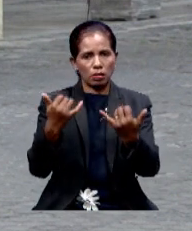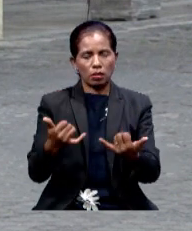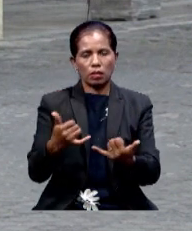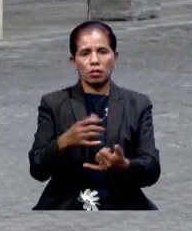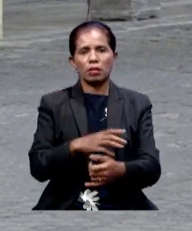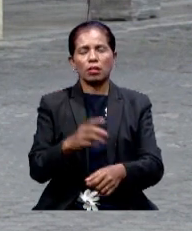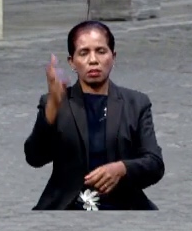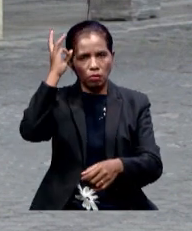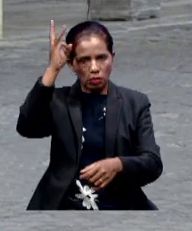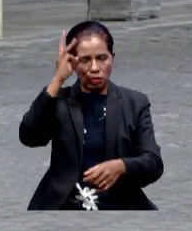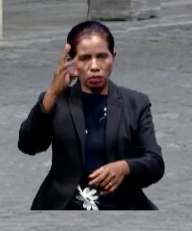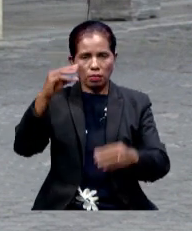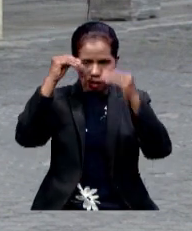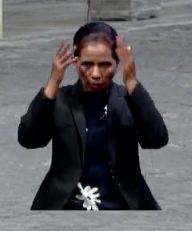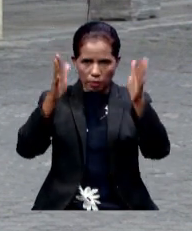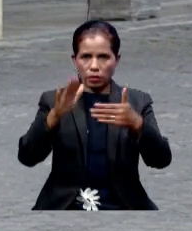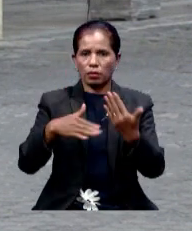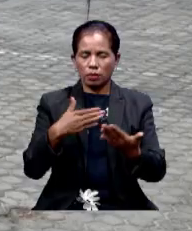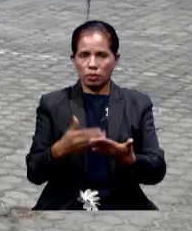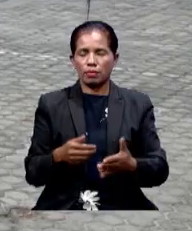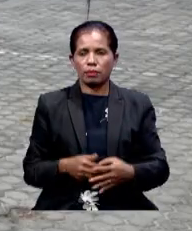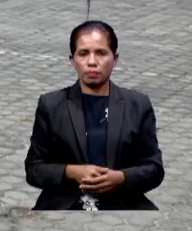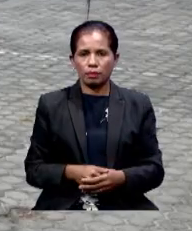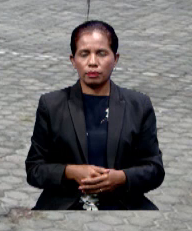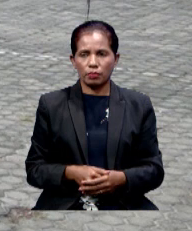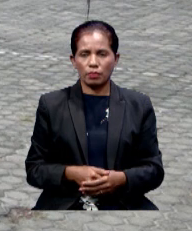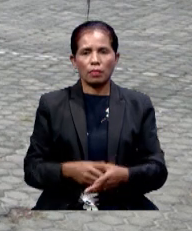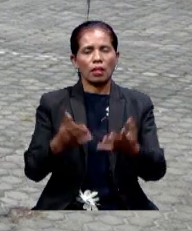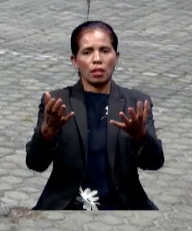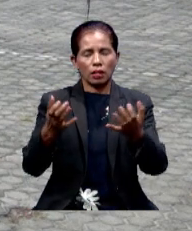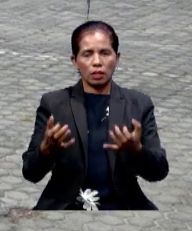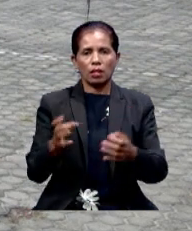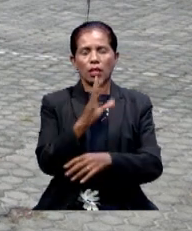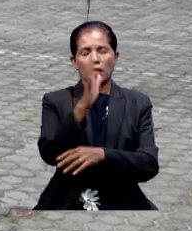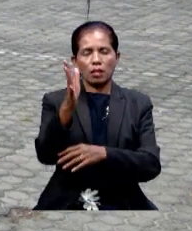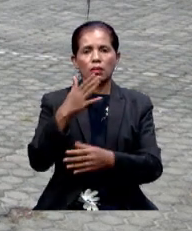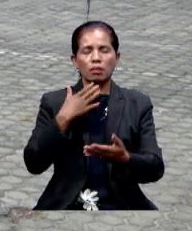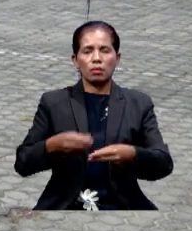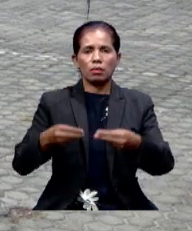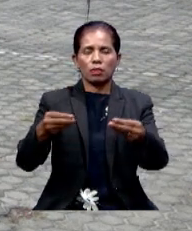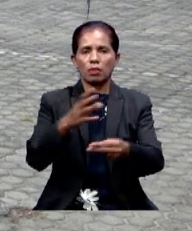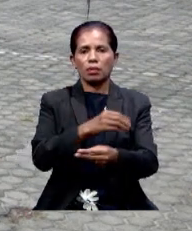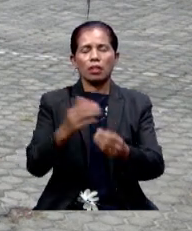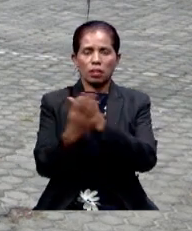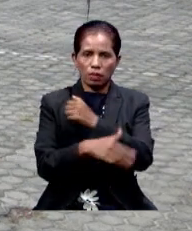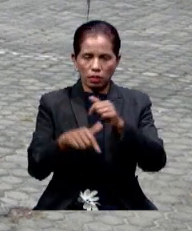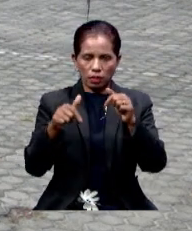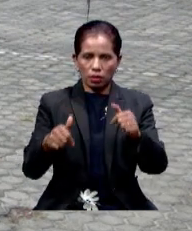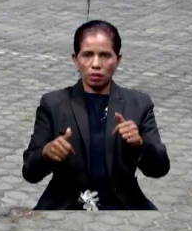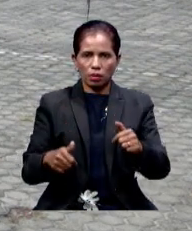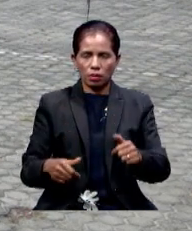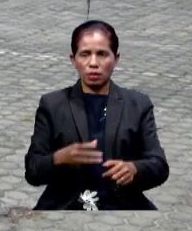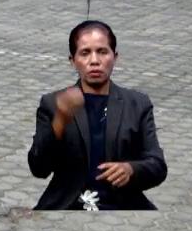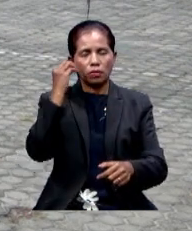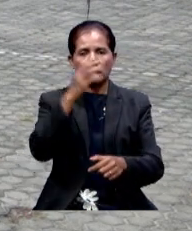sai preocupação ba manori na insira. Hakarak ai ne buras no fufuan diak bana saung idane, maka fuang